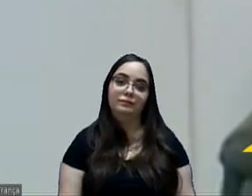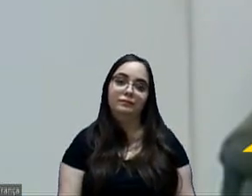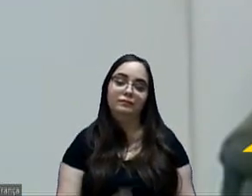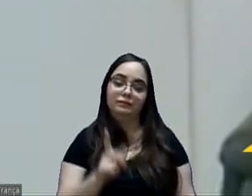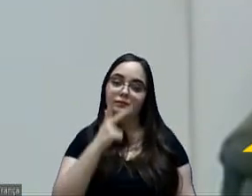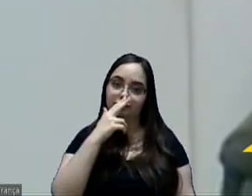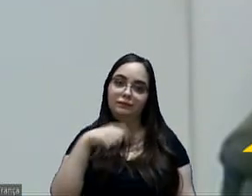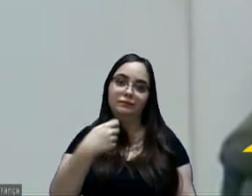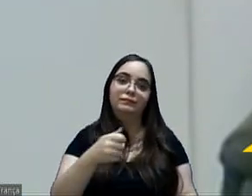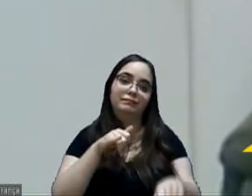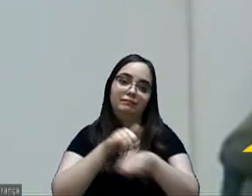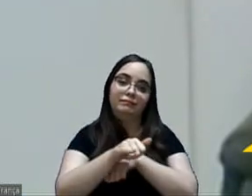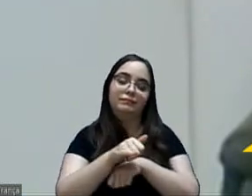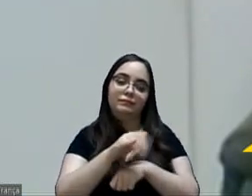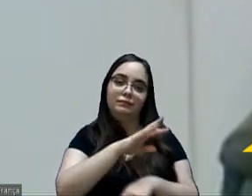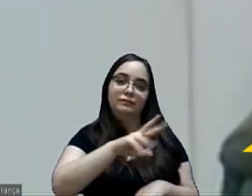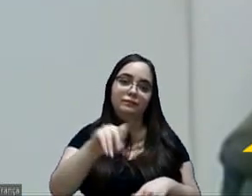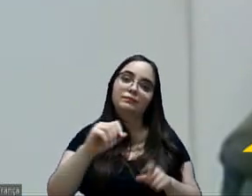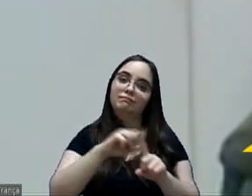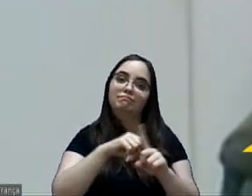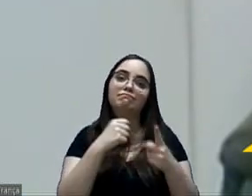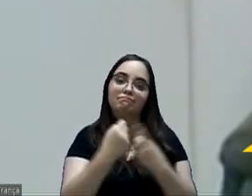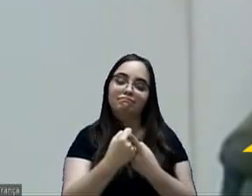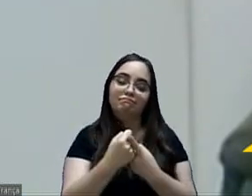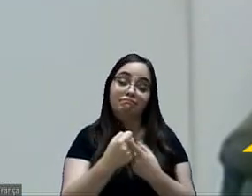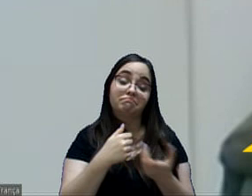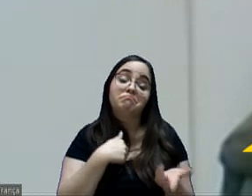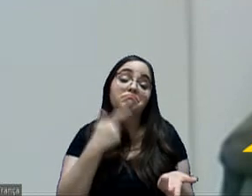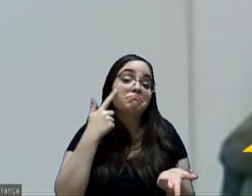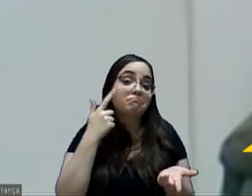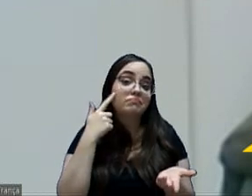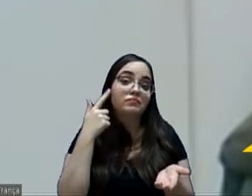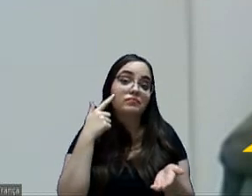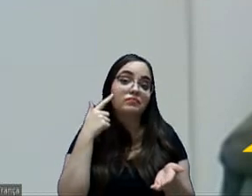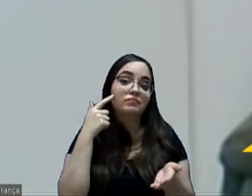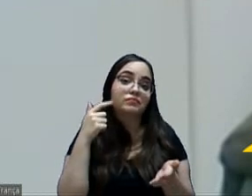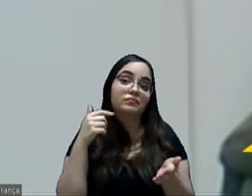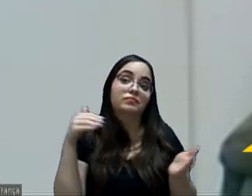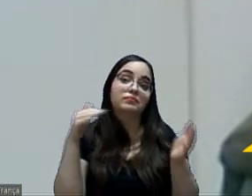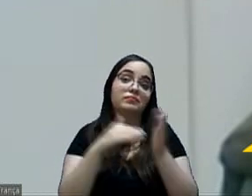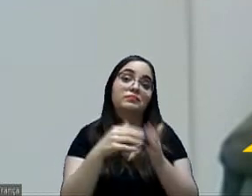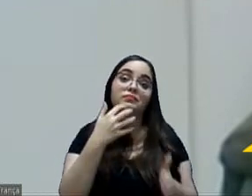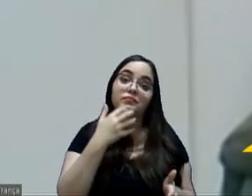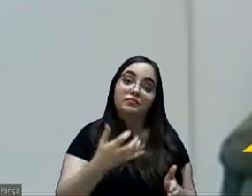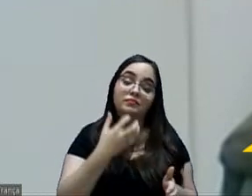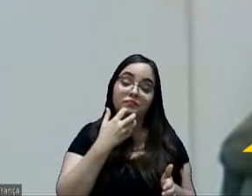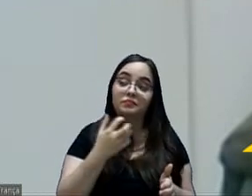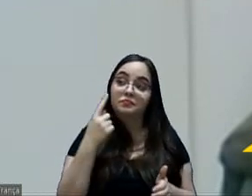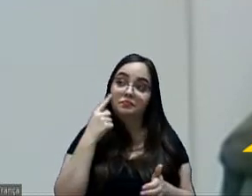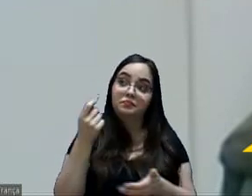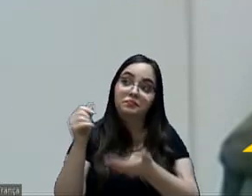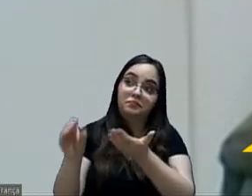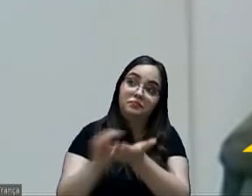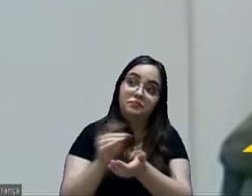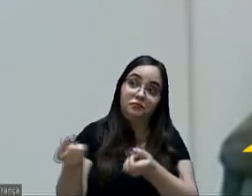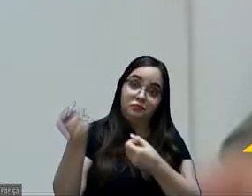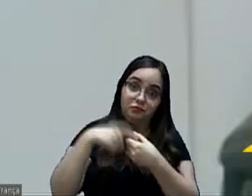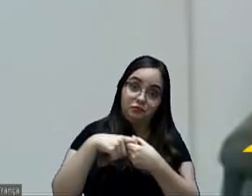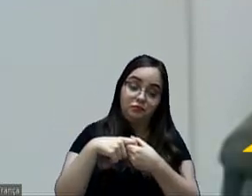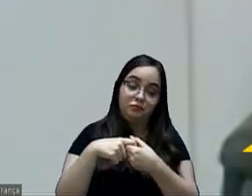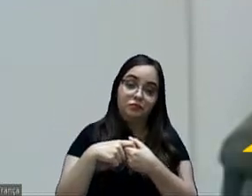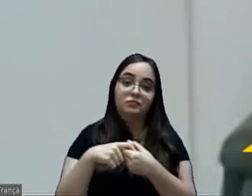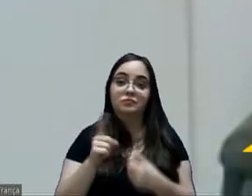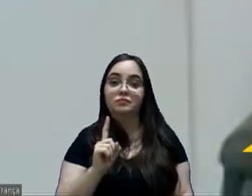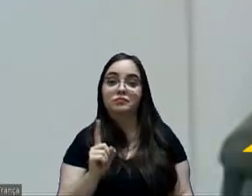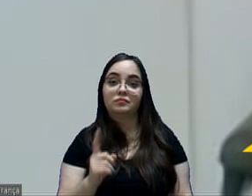nossa sociedade. E eu quero ver, no final do exercício, como é que o governo municipal, se continuar gastando,